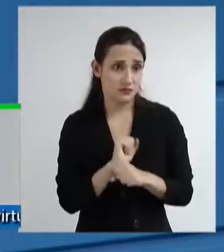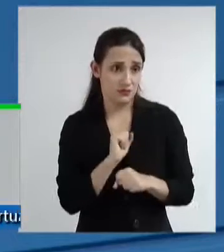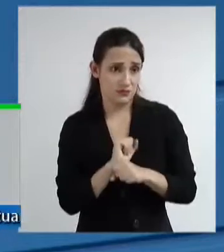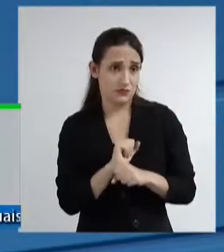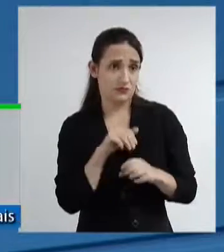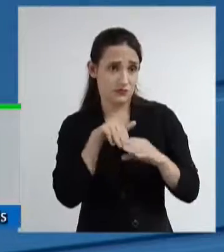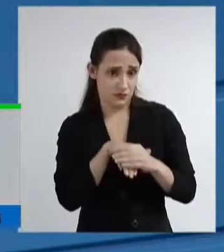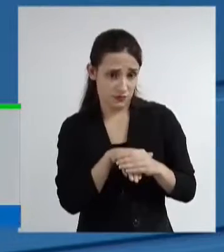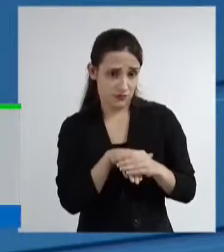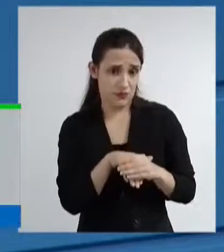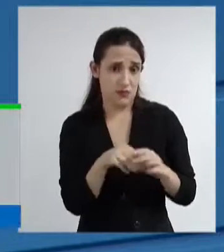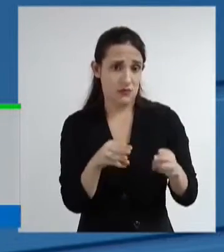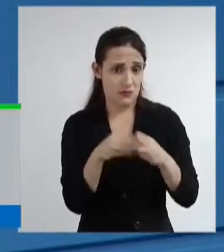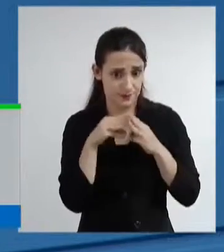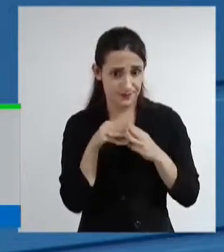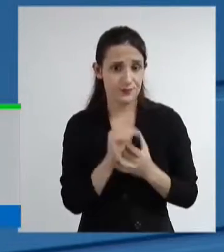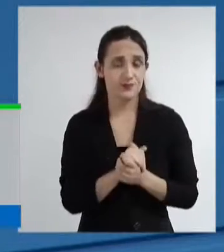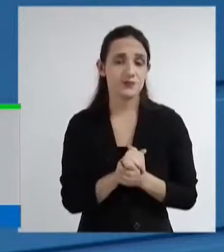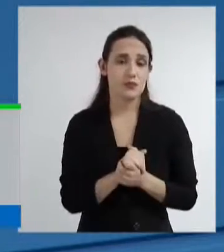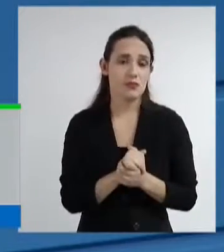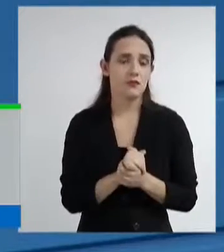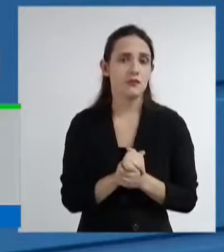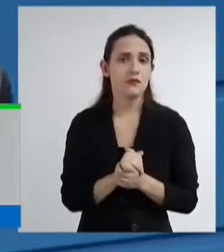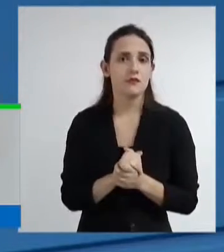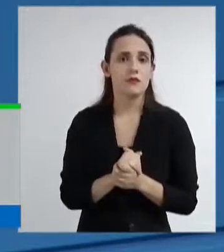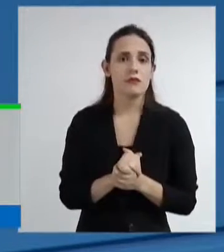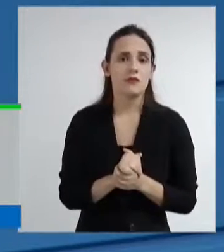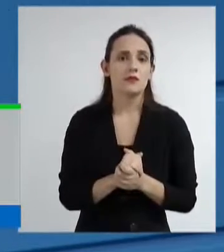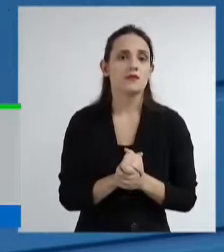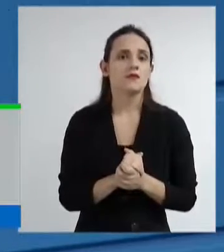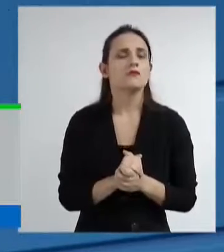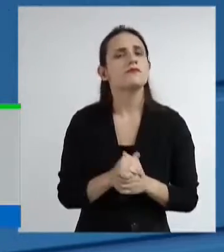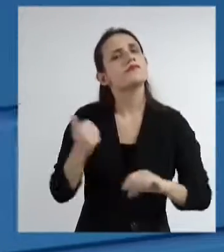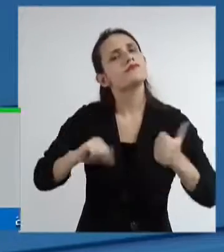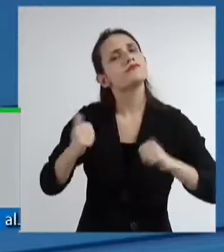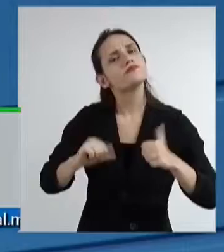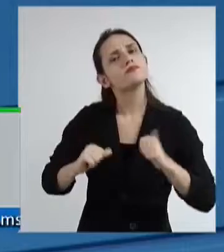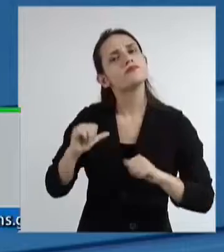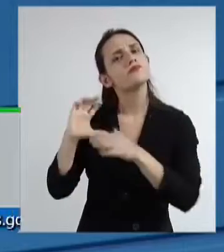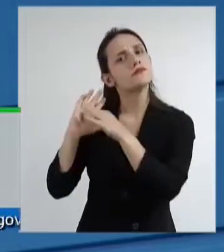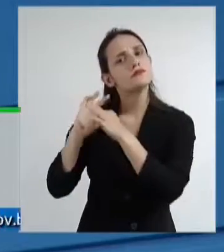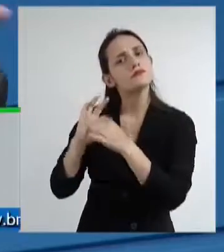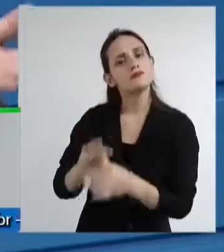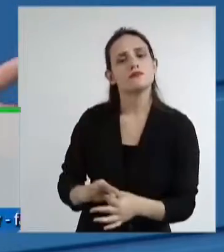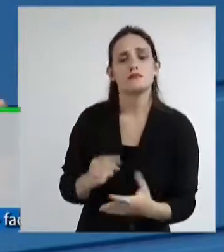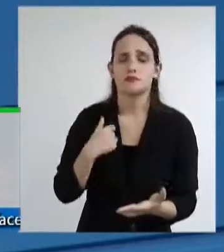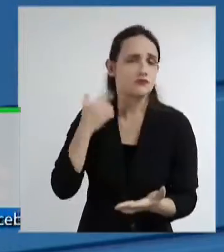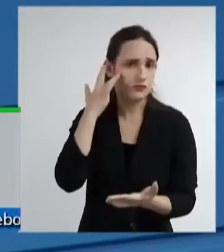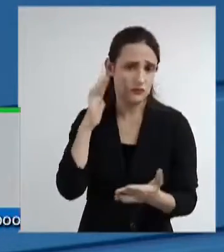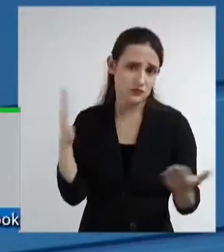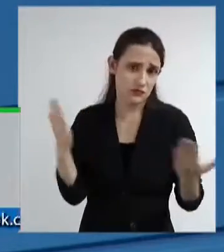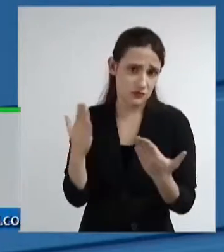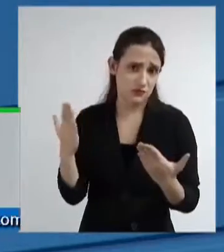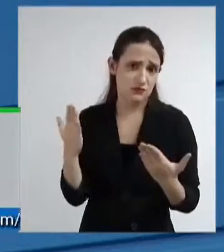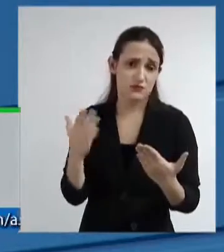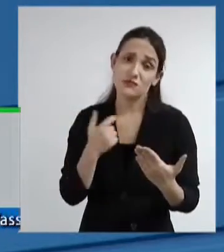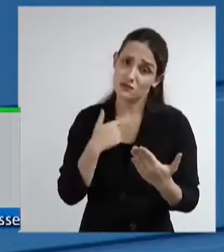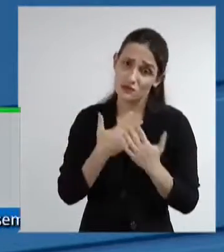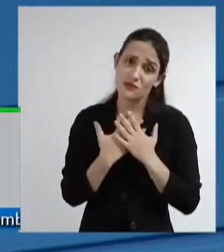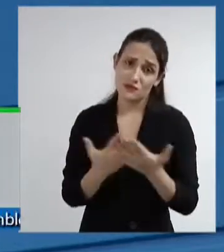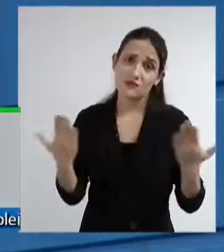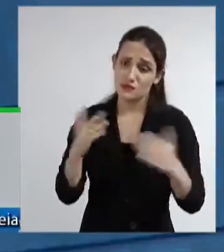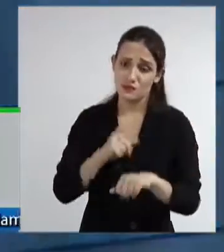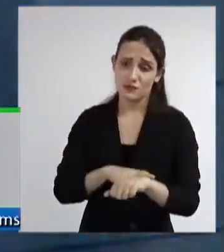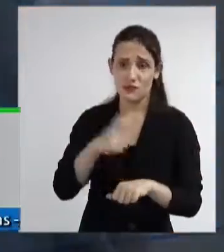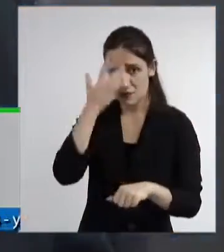votação da moção de repúdio, não é, para que a gente possa analisar melhor o contexto. Eu estou tomando conhecimento, eu confesso,